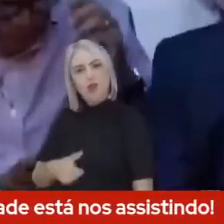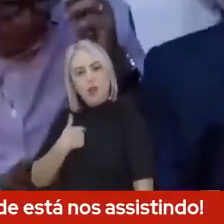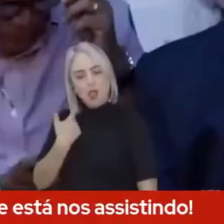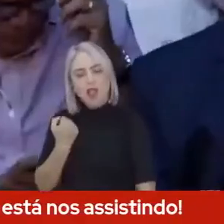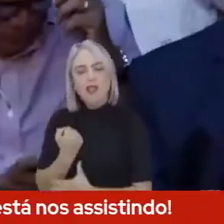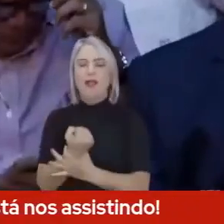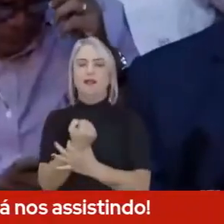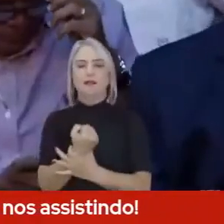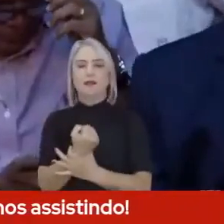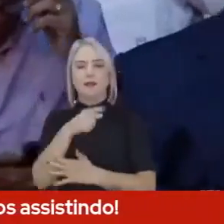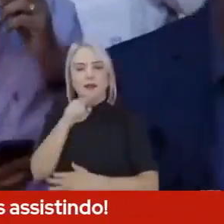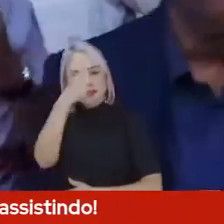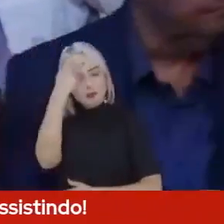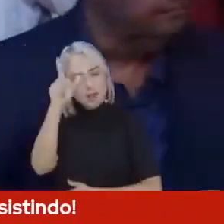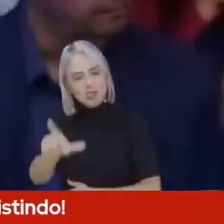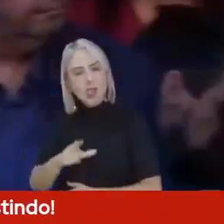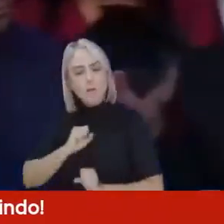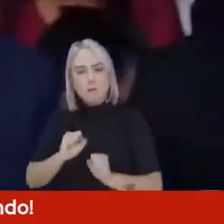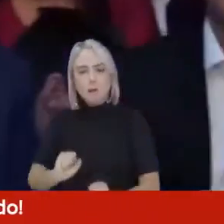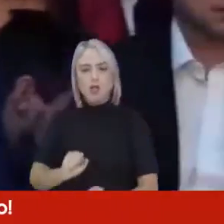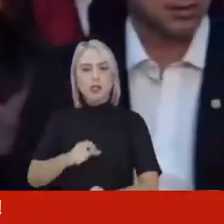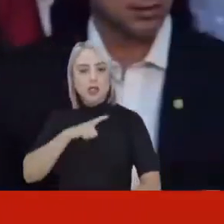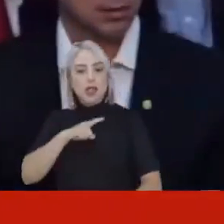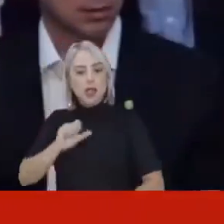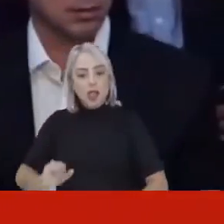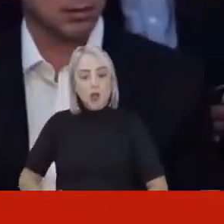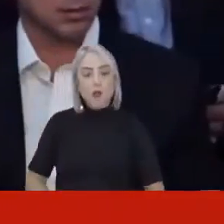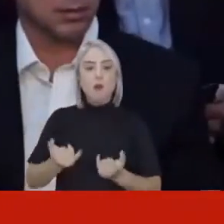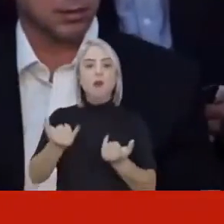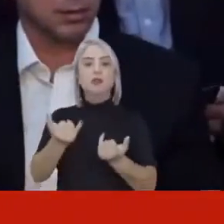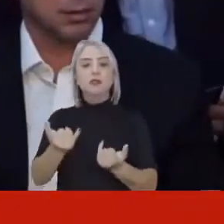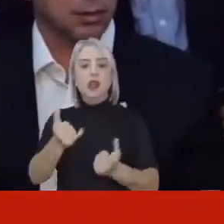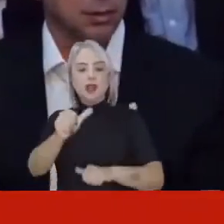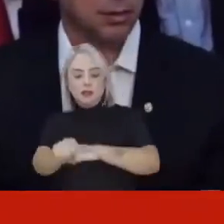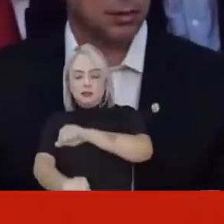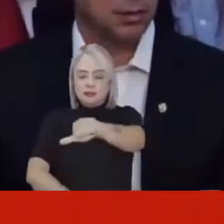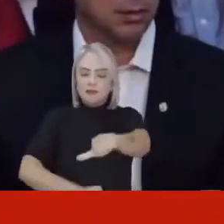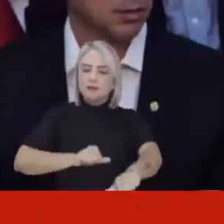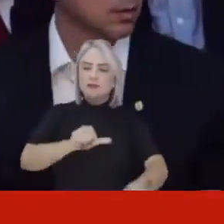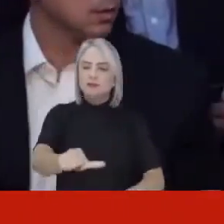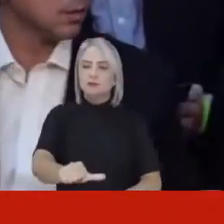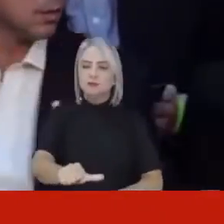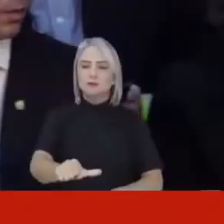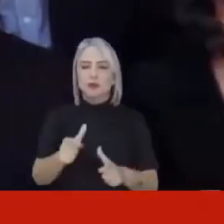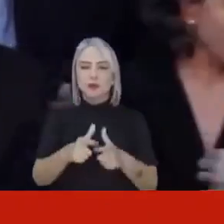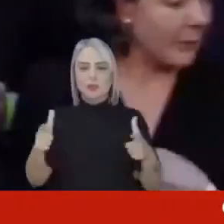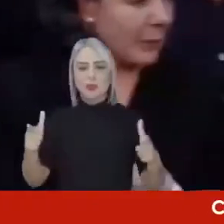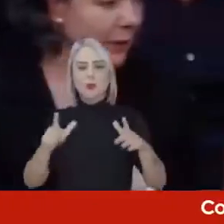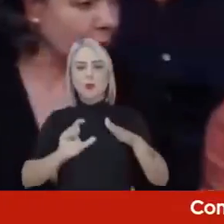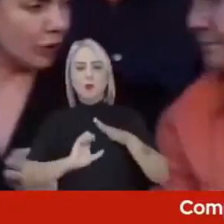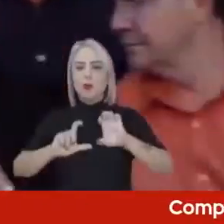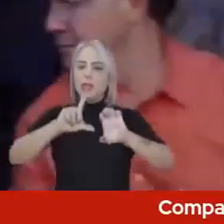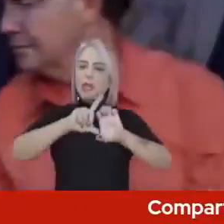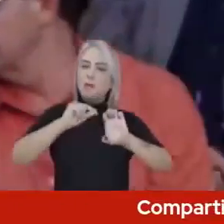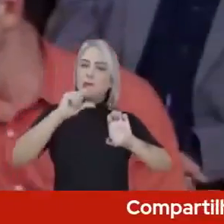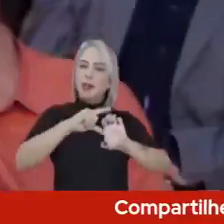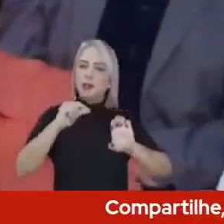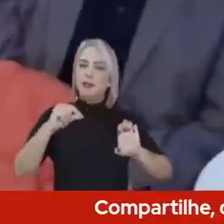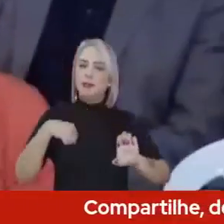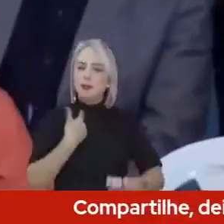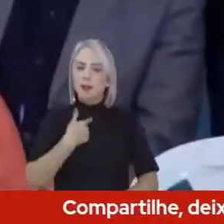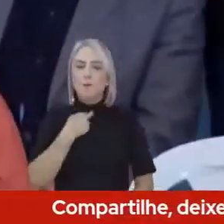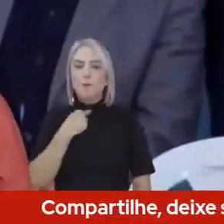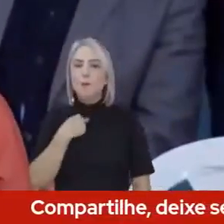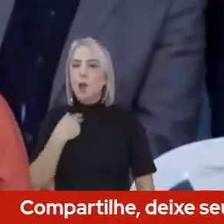essa pessoa possa ter a oportunidade de se transformar num grande empreendedor. A gente não pode aceitar